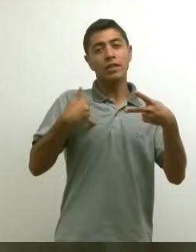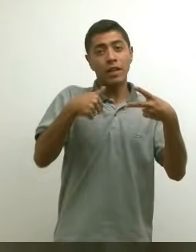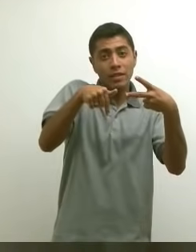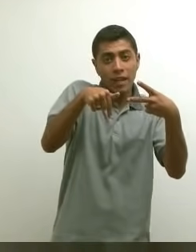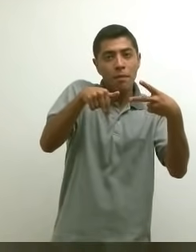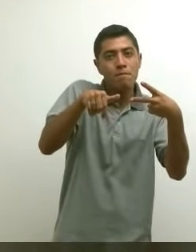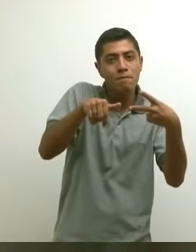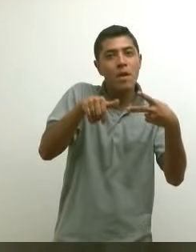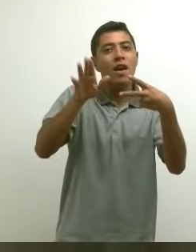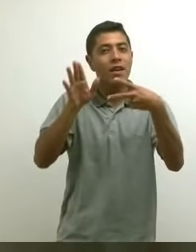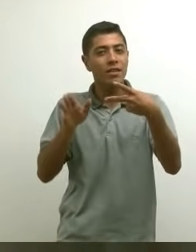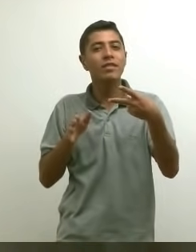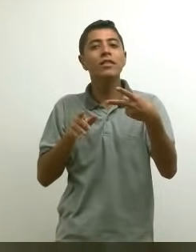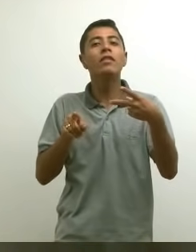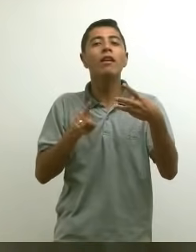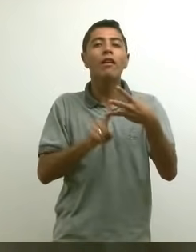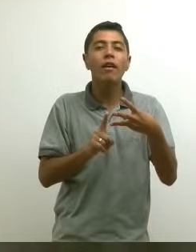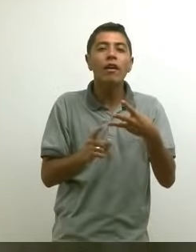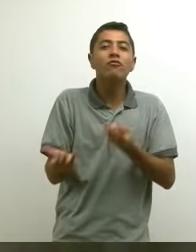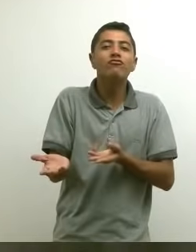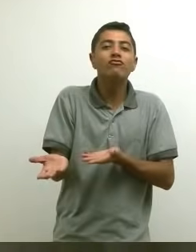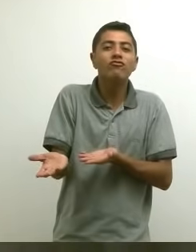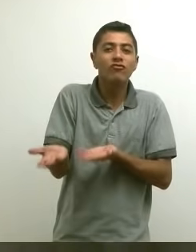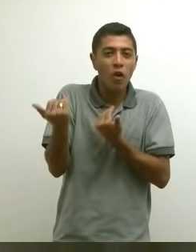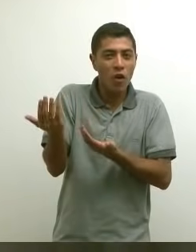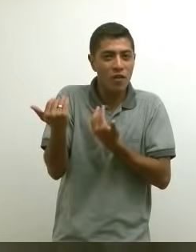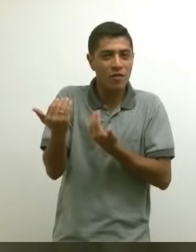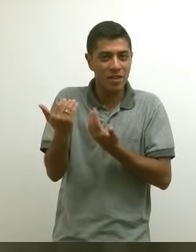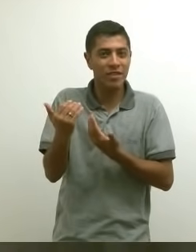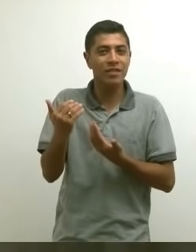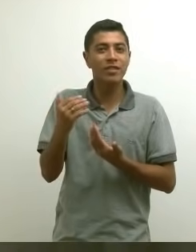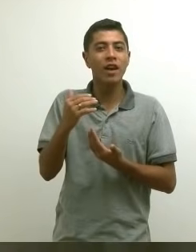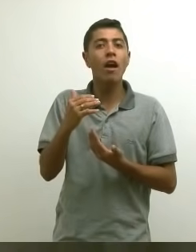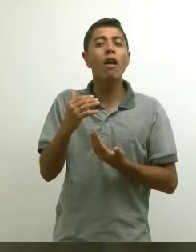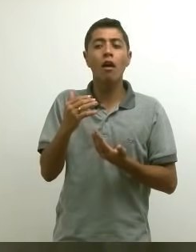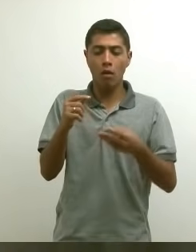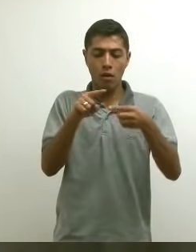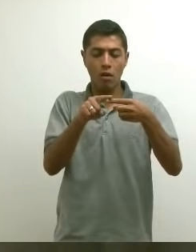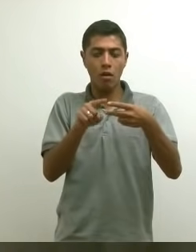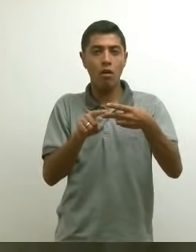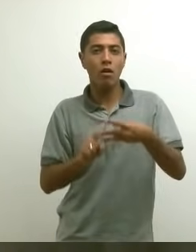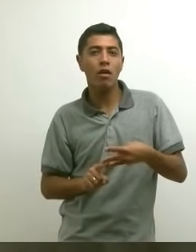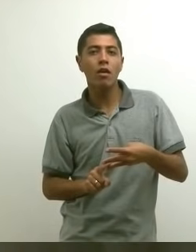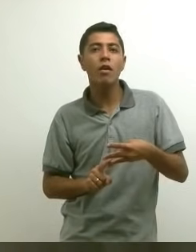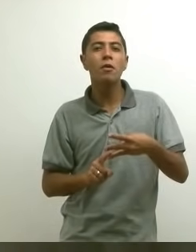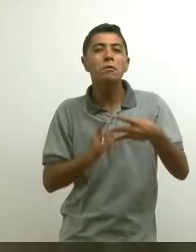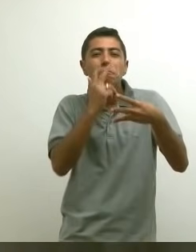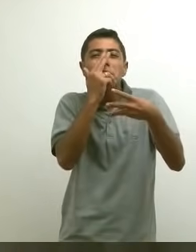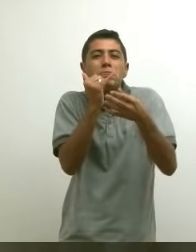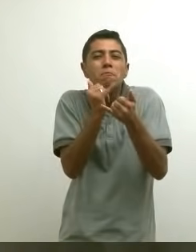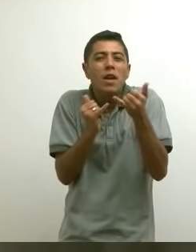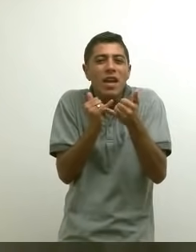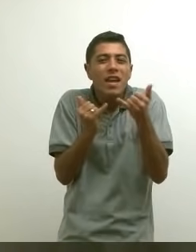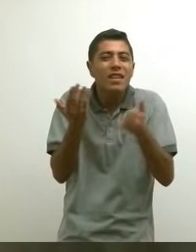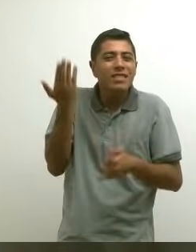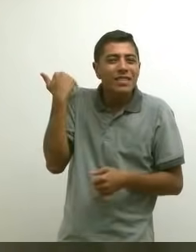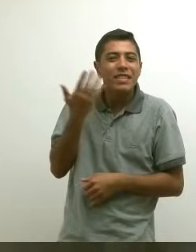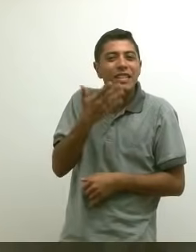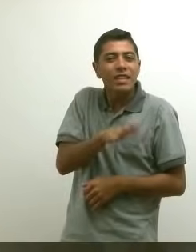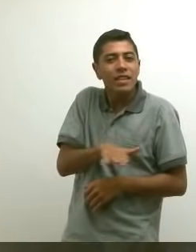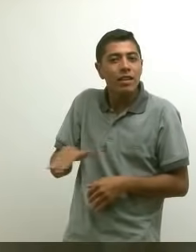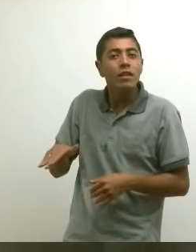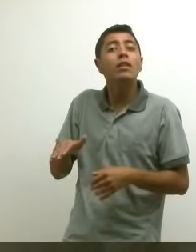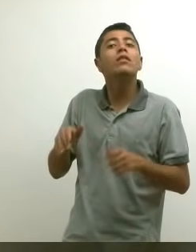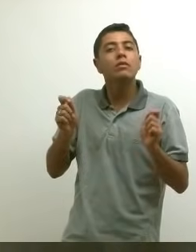essa fase da infância a gente pode dividir como se fossem três infâncias essas três infância estão relacionados ao desenvolvimento